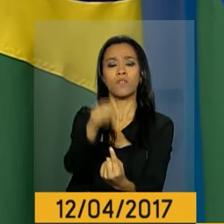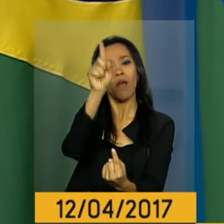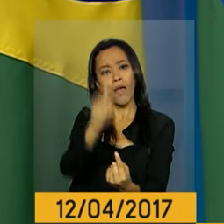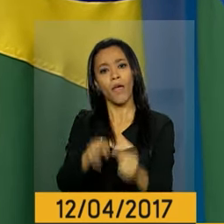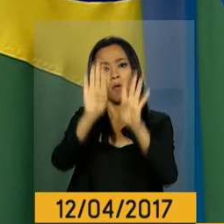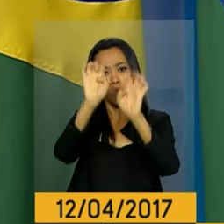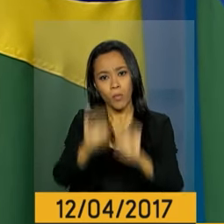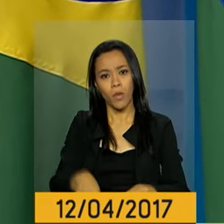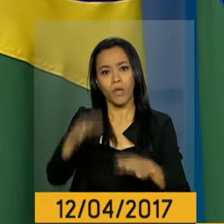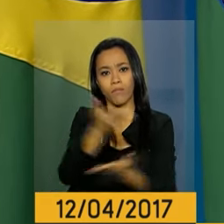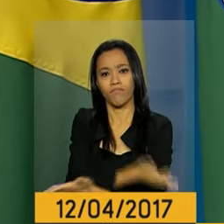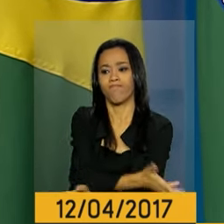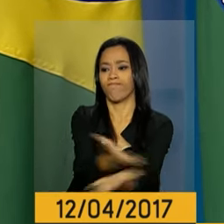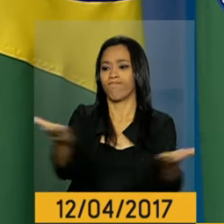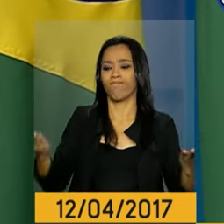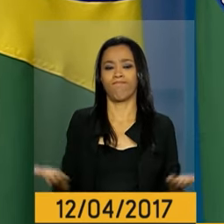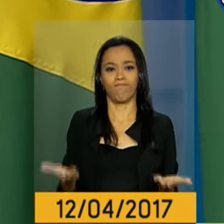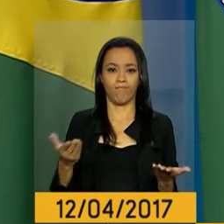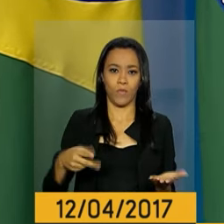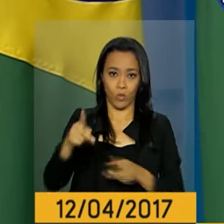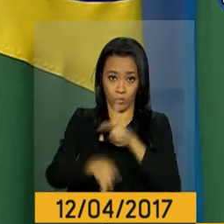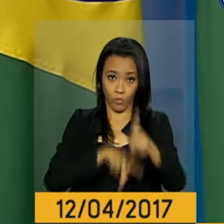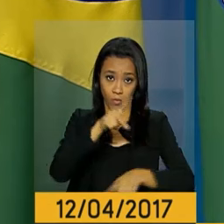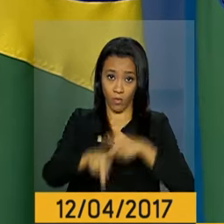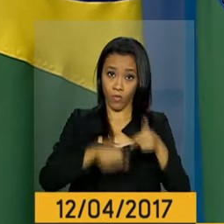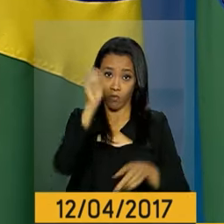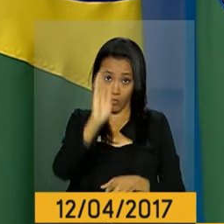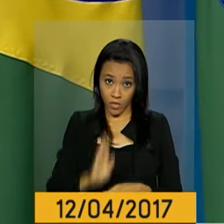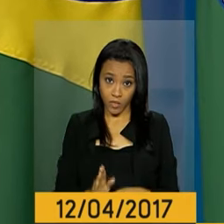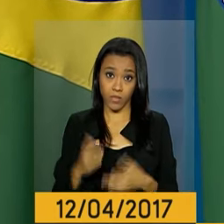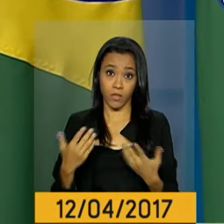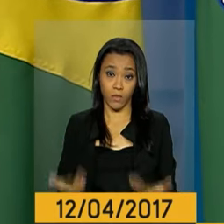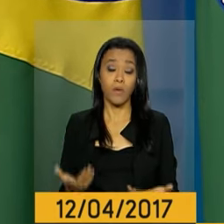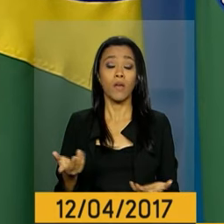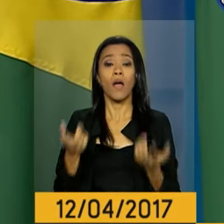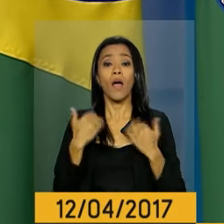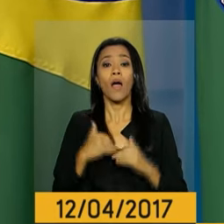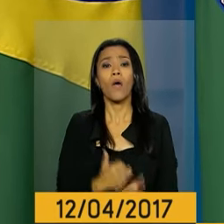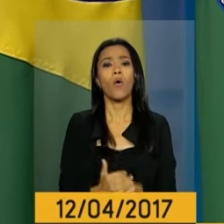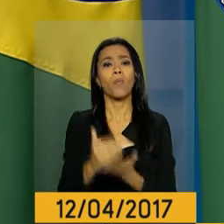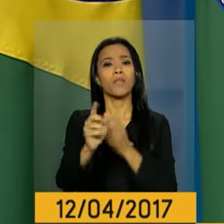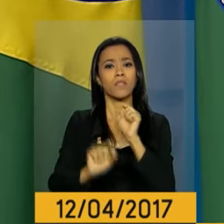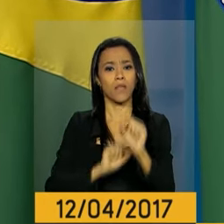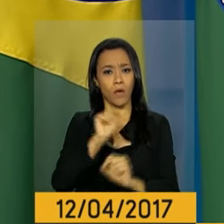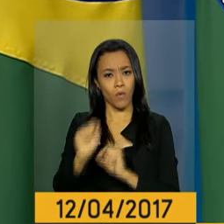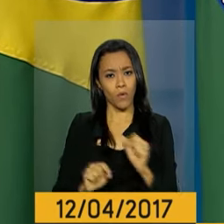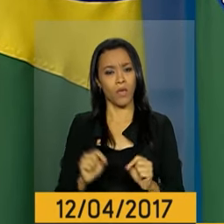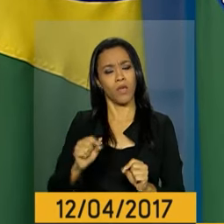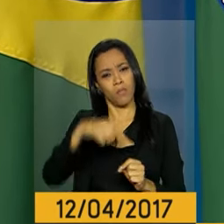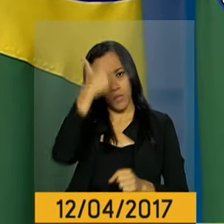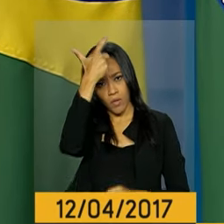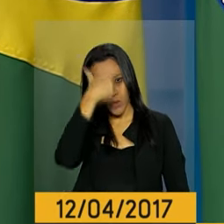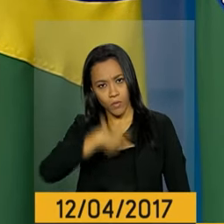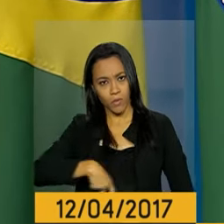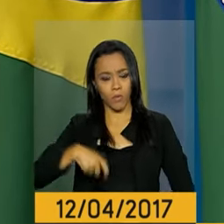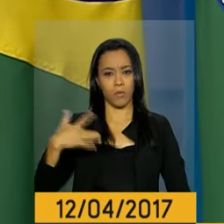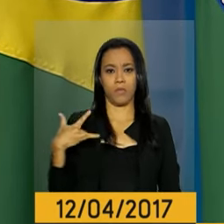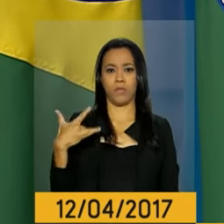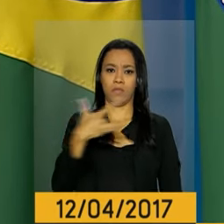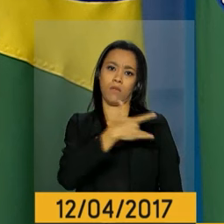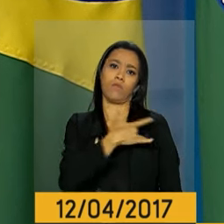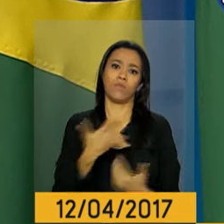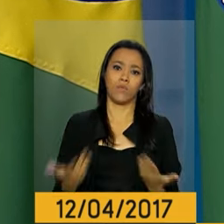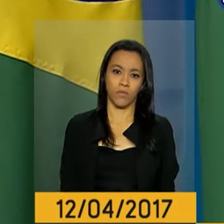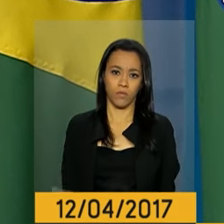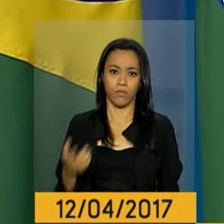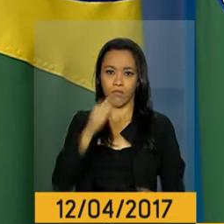dos brasileiros bem-estar em vários sentidos né a começar naturalmente pelo bem-estar físico pela saúde